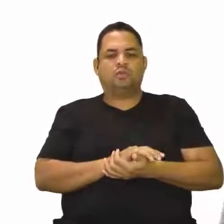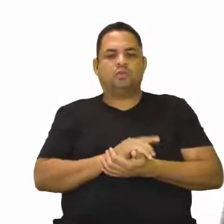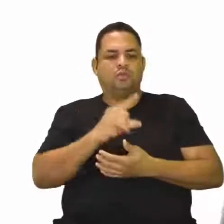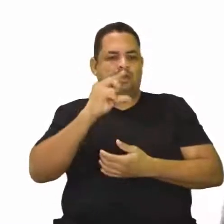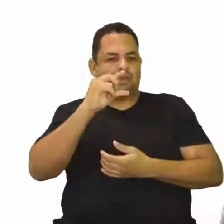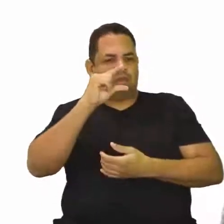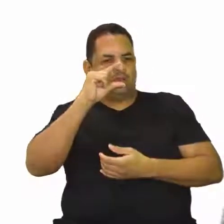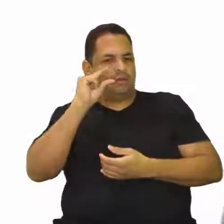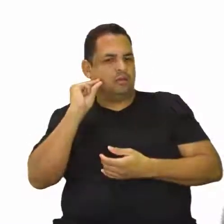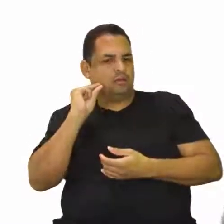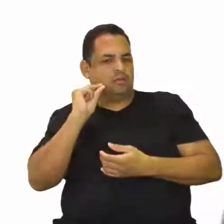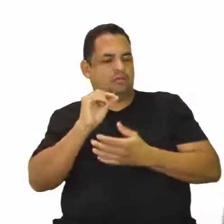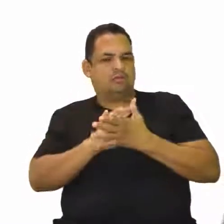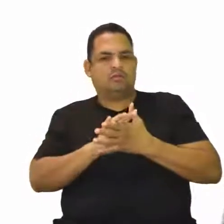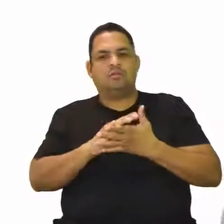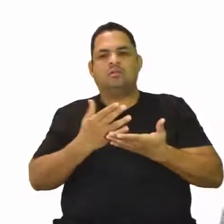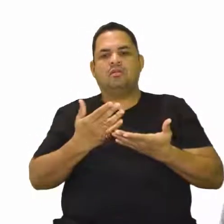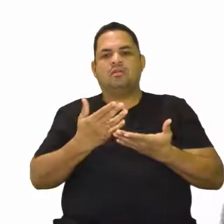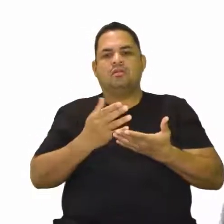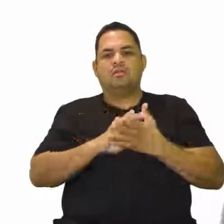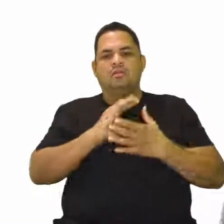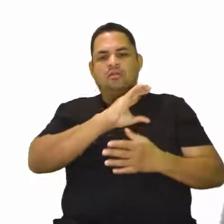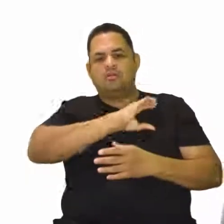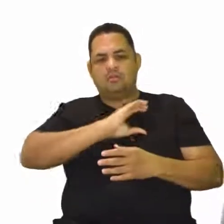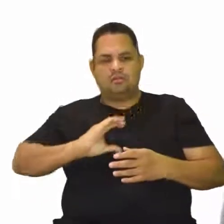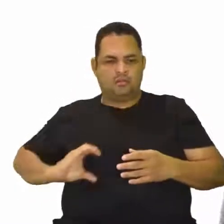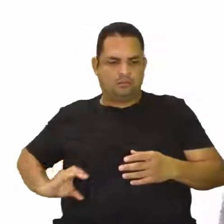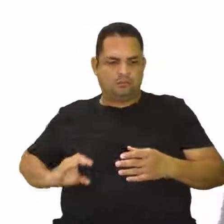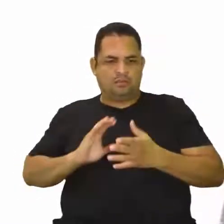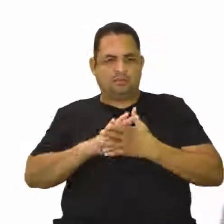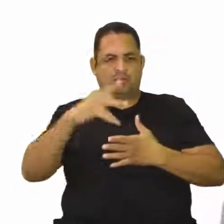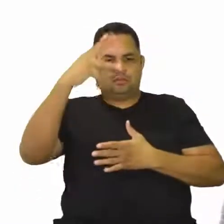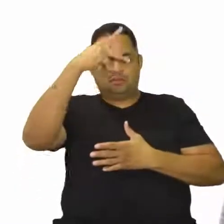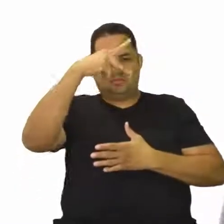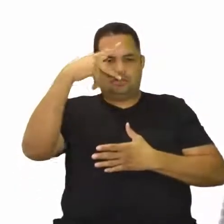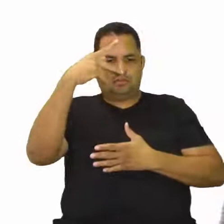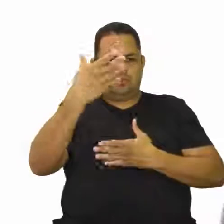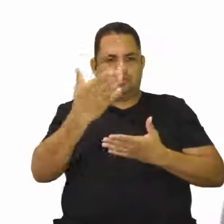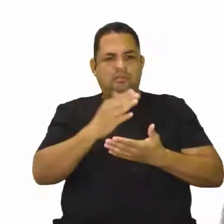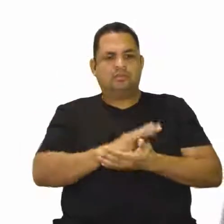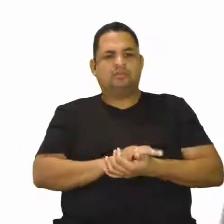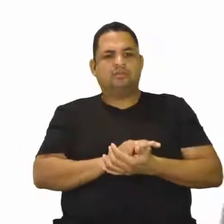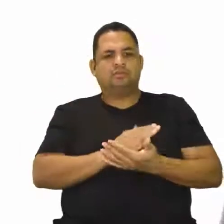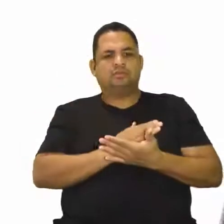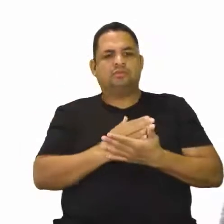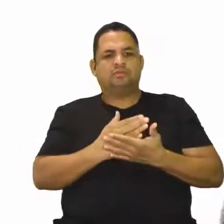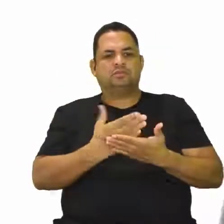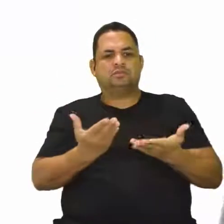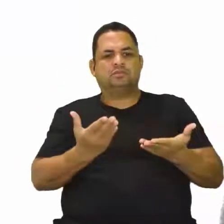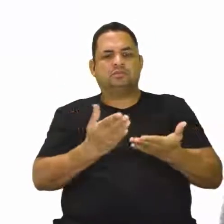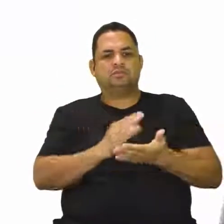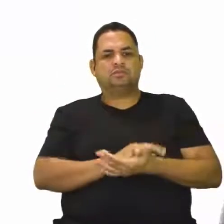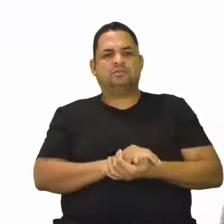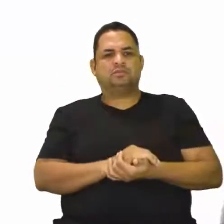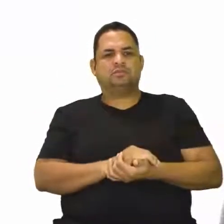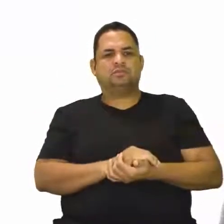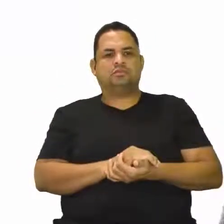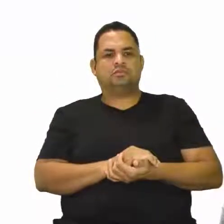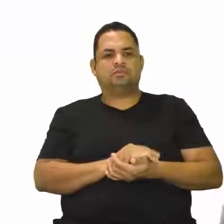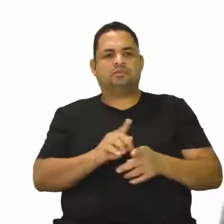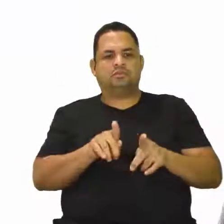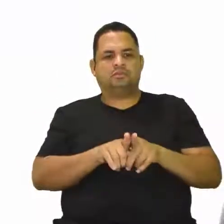tenho a Hungria e roménia eu tenho uma Polônia Foi por causa dela que começou a Segunda Guerra Mundial